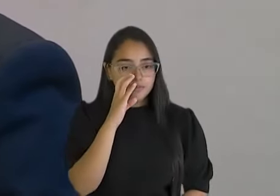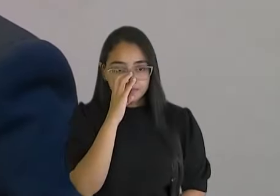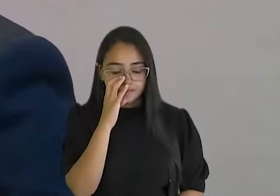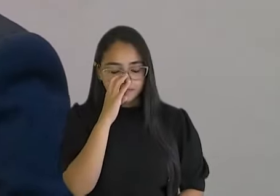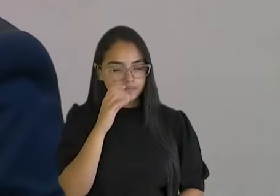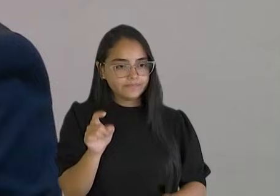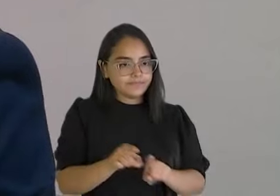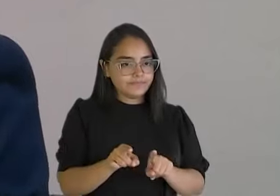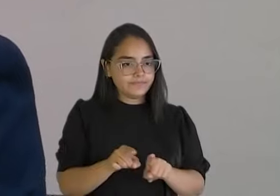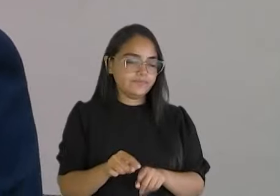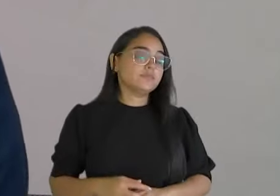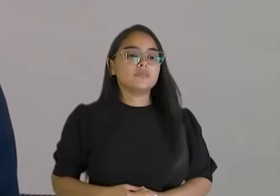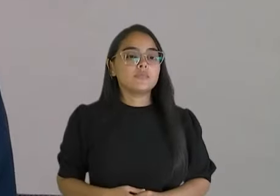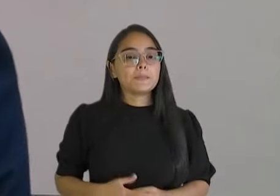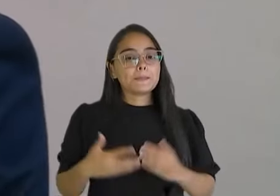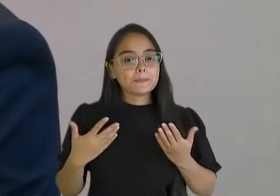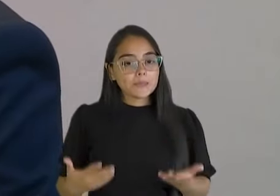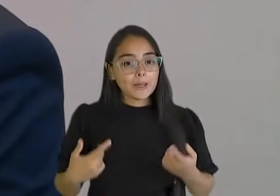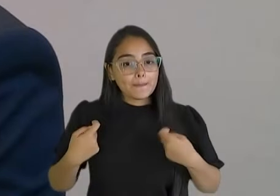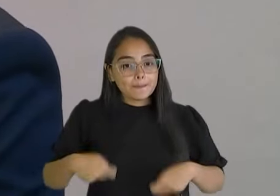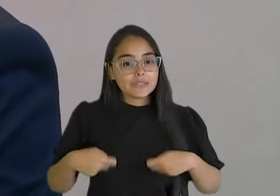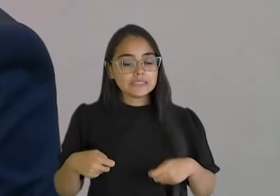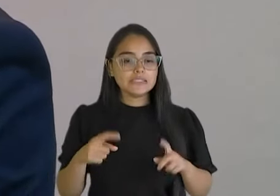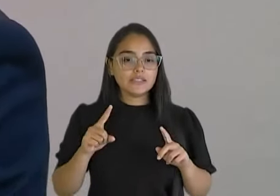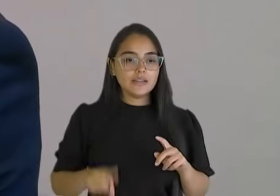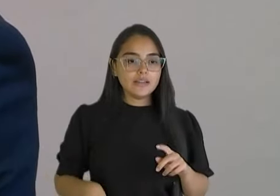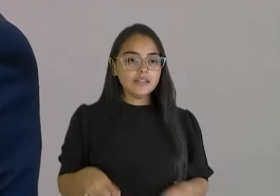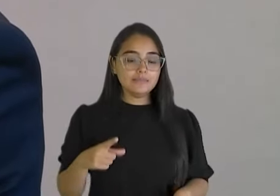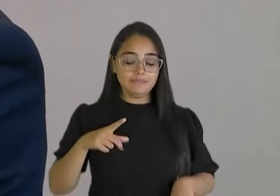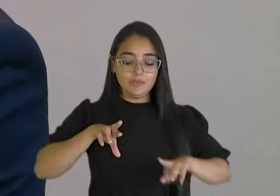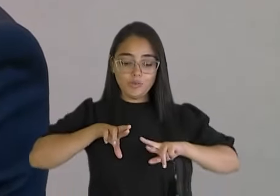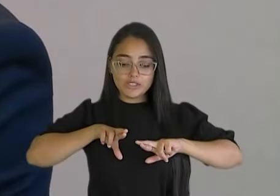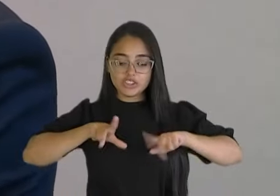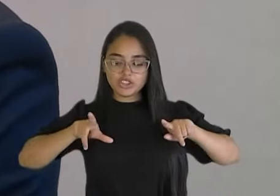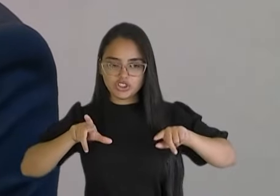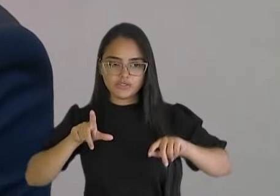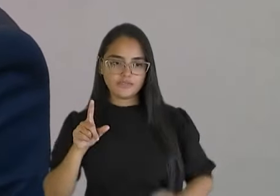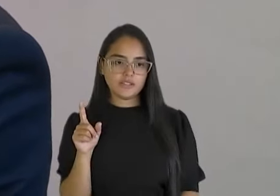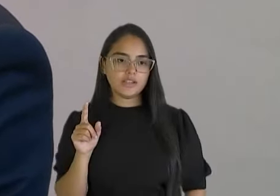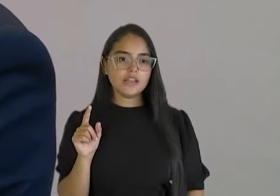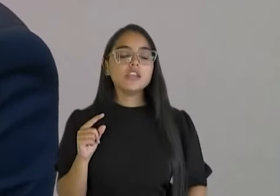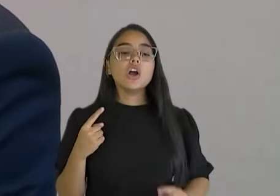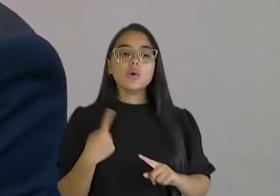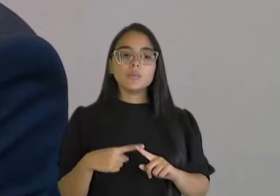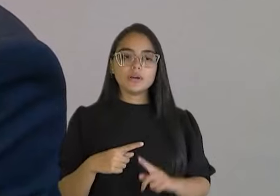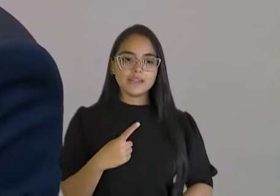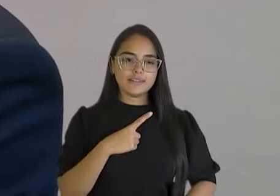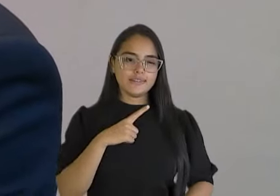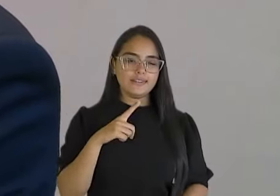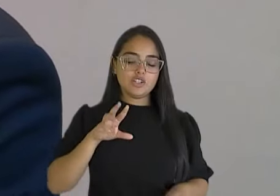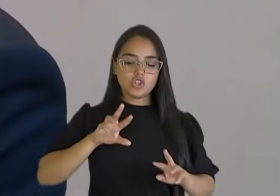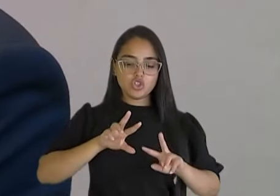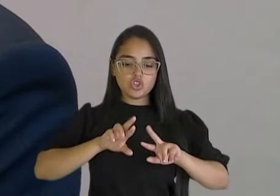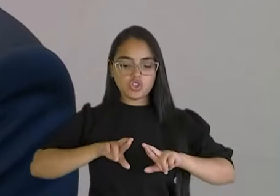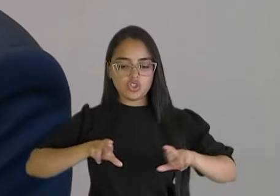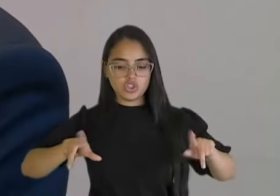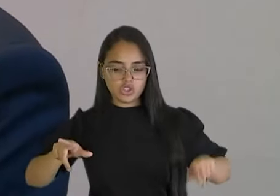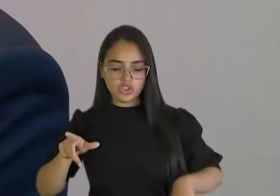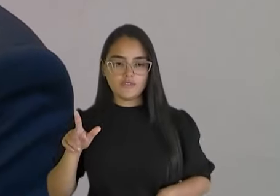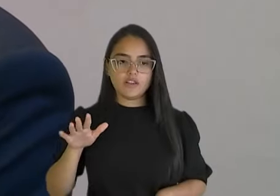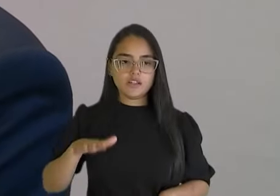ouvem. Vamos lá, é preciso que a gente faça uma distinção, porque ela vai implicar justamente na diferença do